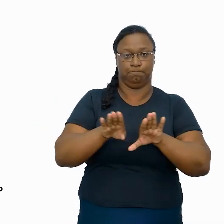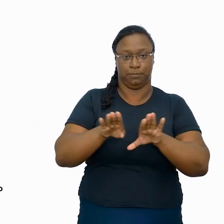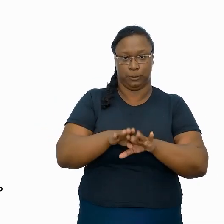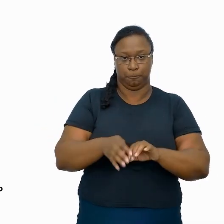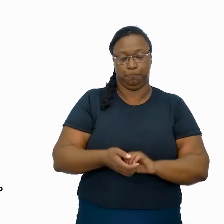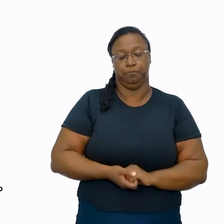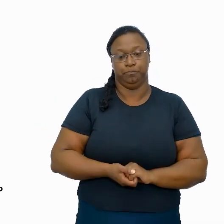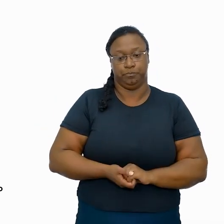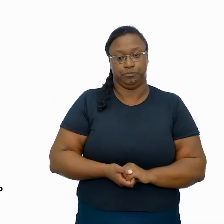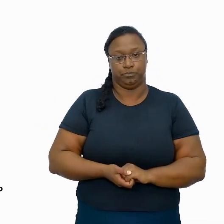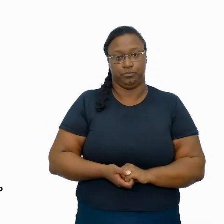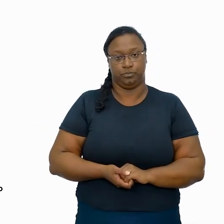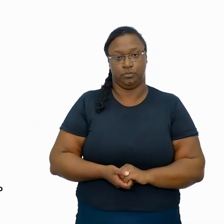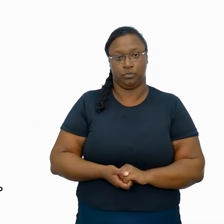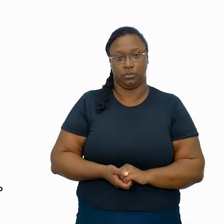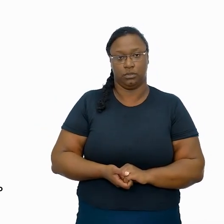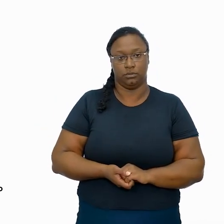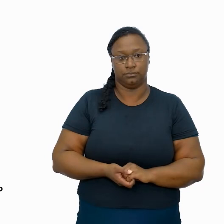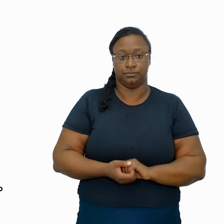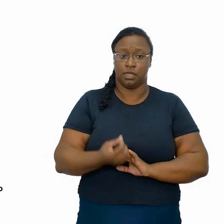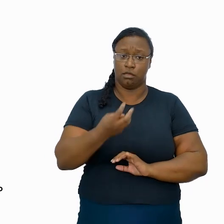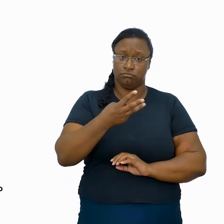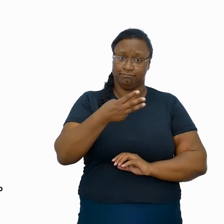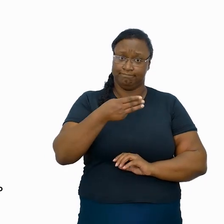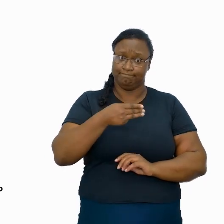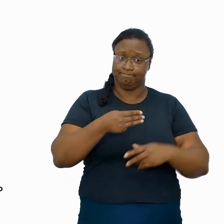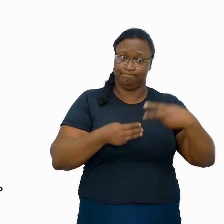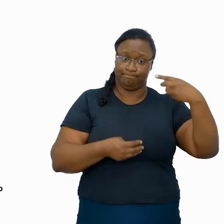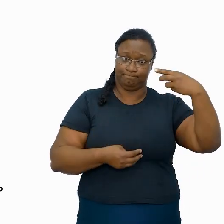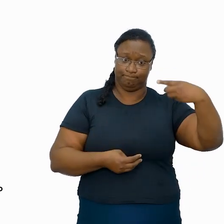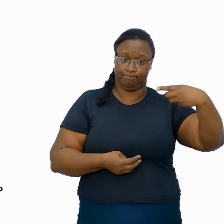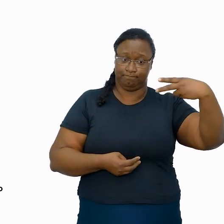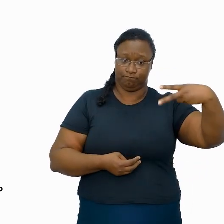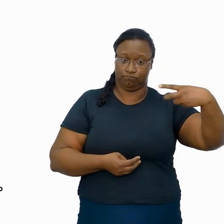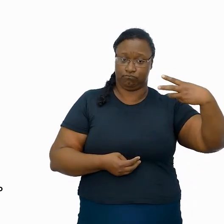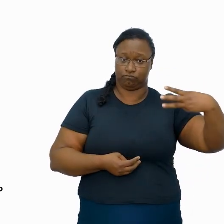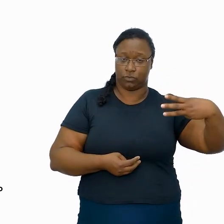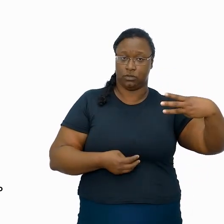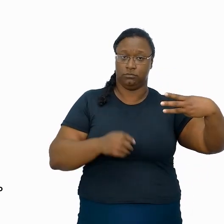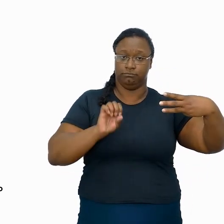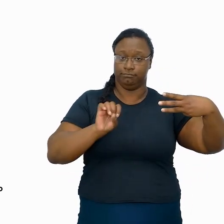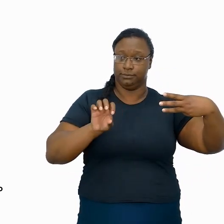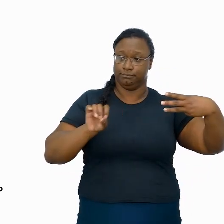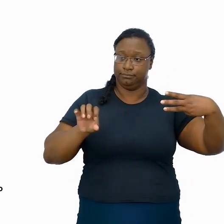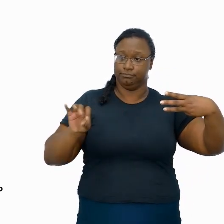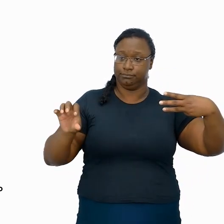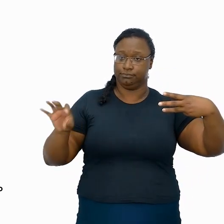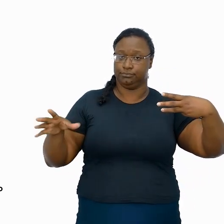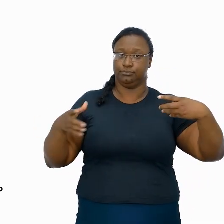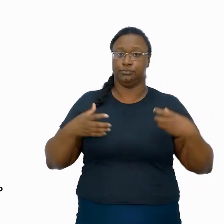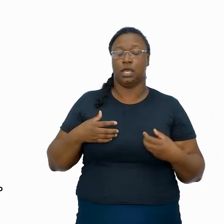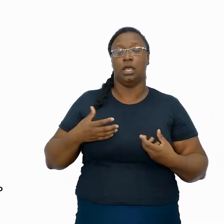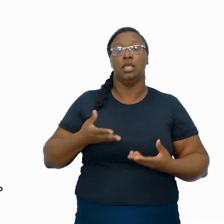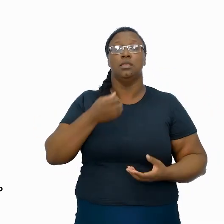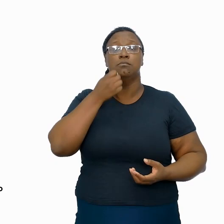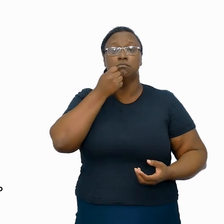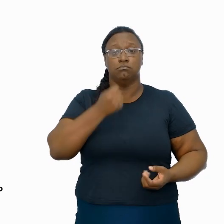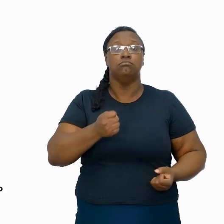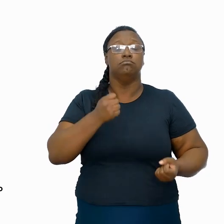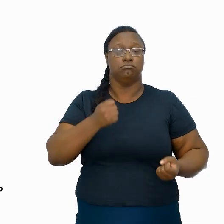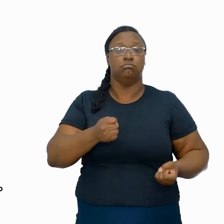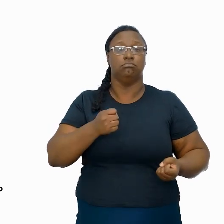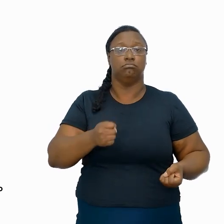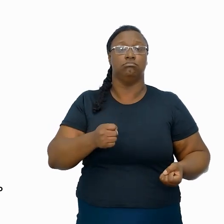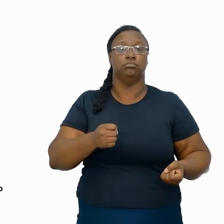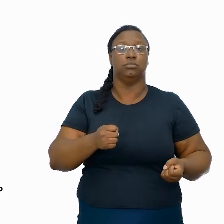Então, são 3 eventos científicos, né, que nós, professores de ciências, podemos relacionar com a nossa prática e, inclusive,